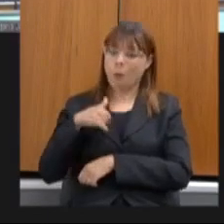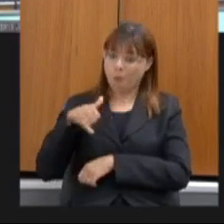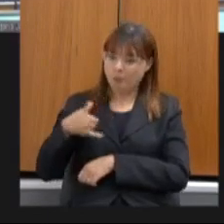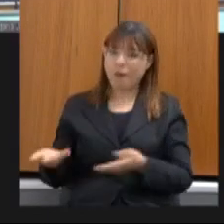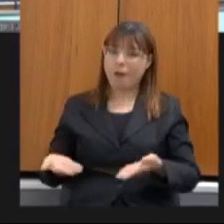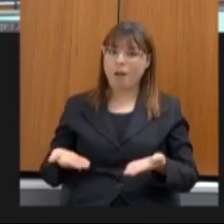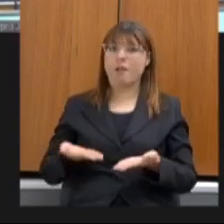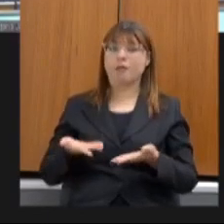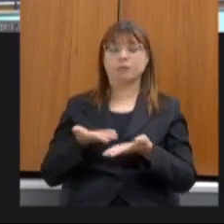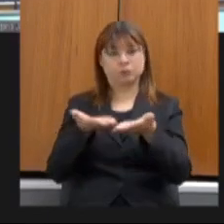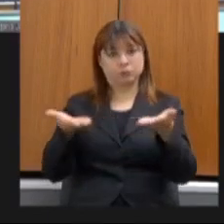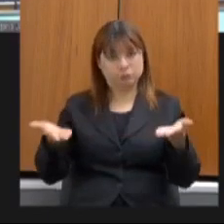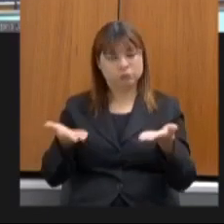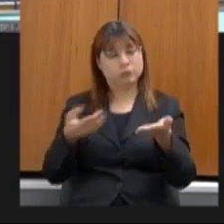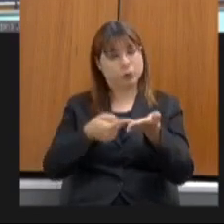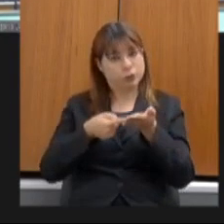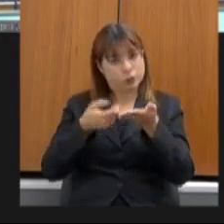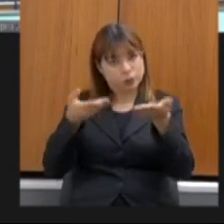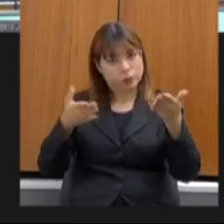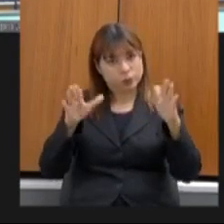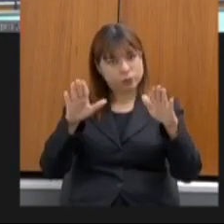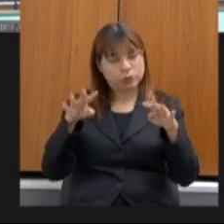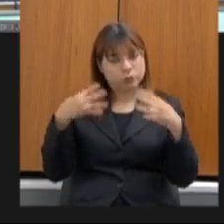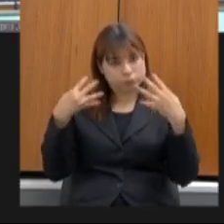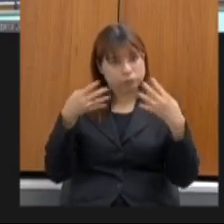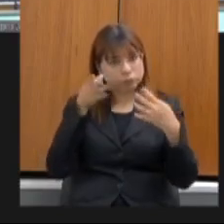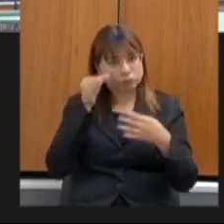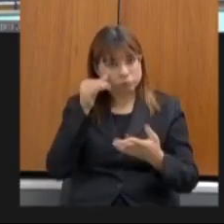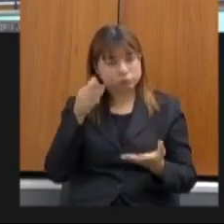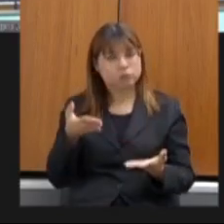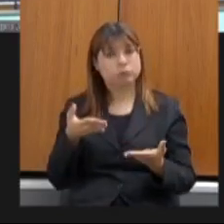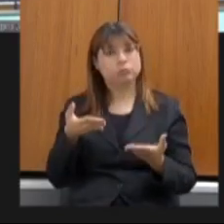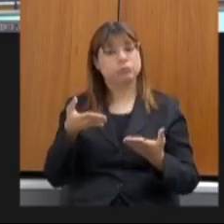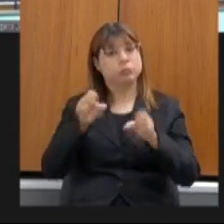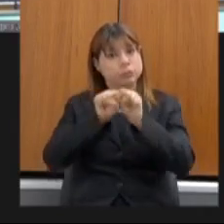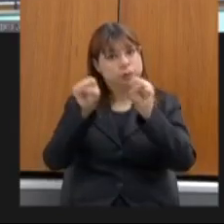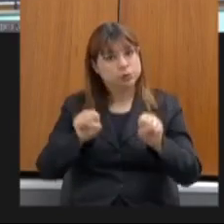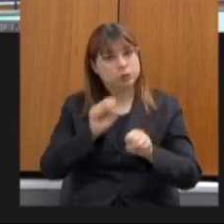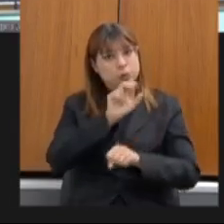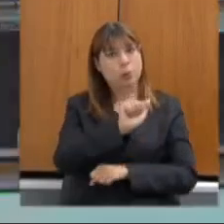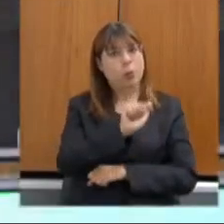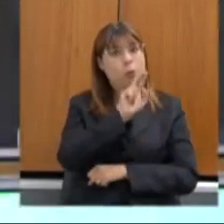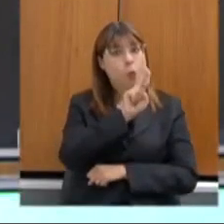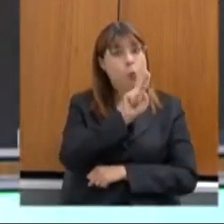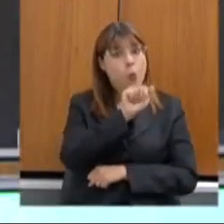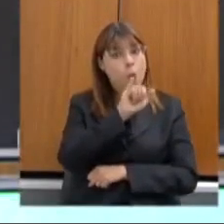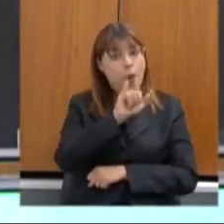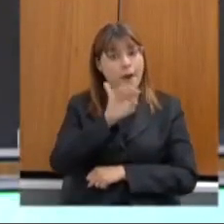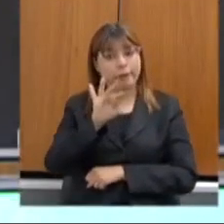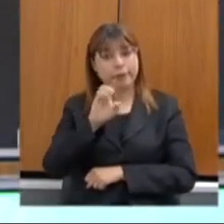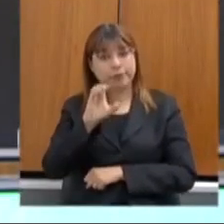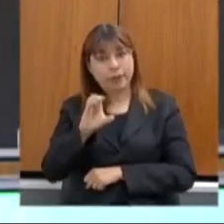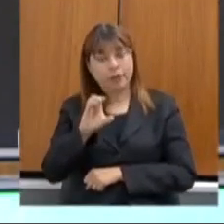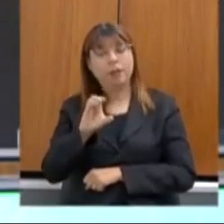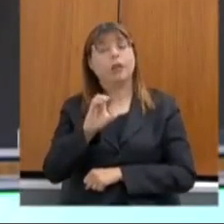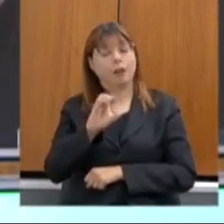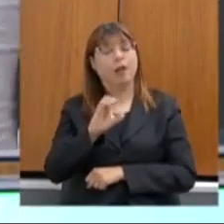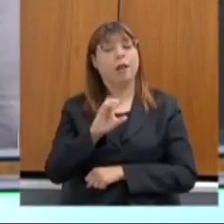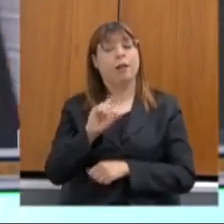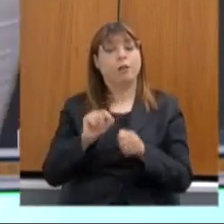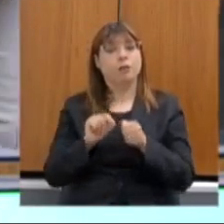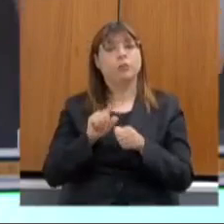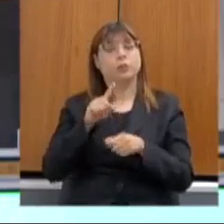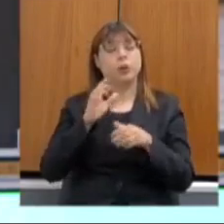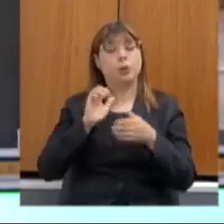espaço e convido a todos que estamos assistimos a entrar na plataforma i-tec e se tornar um profissional de vinificação